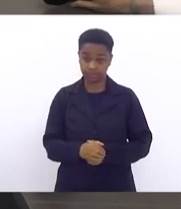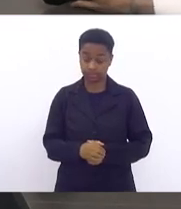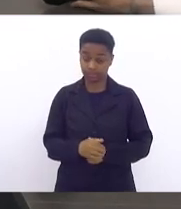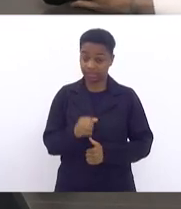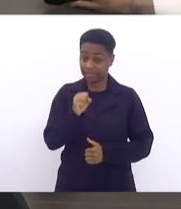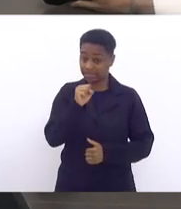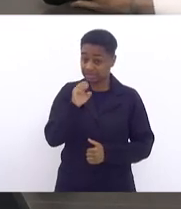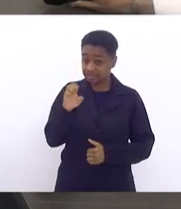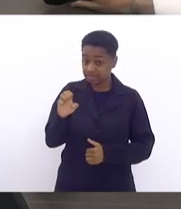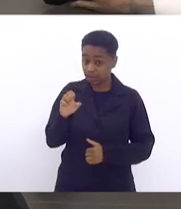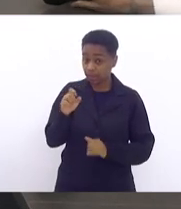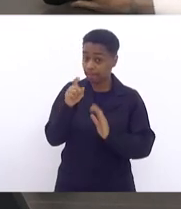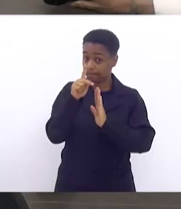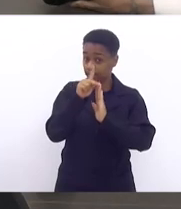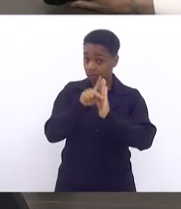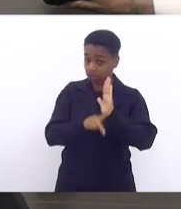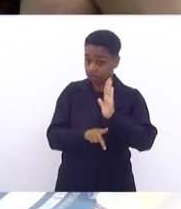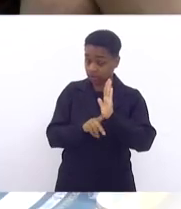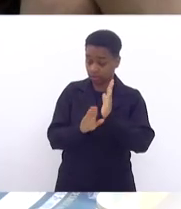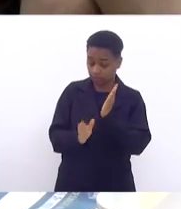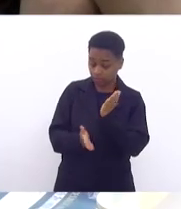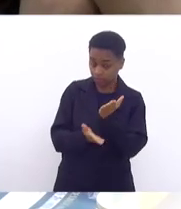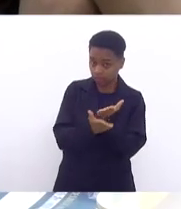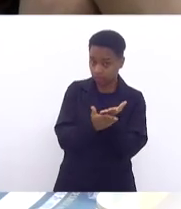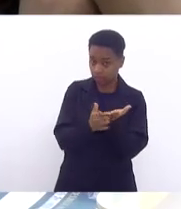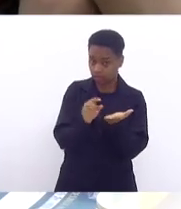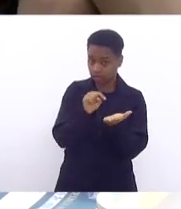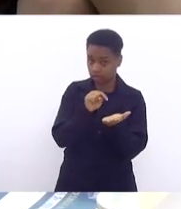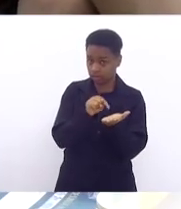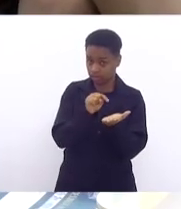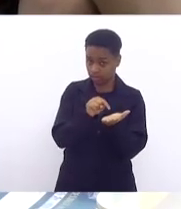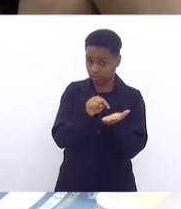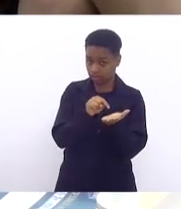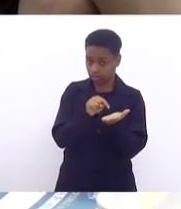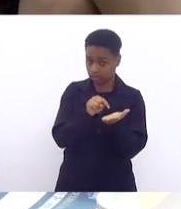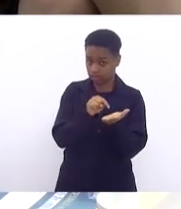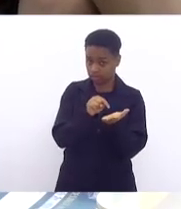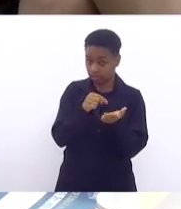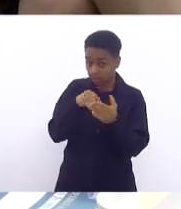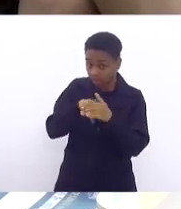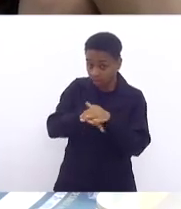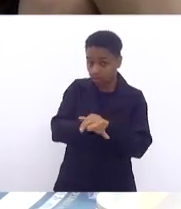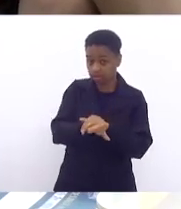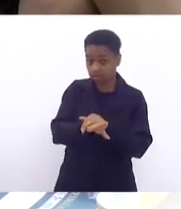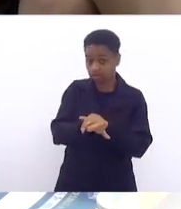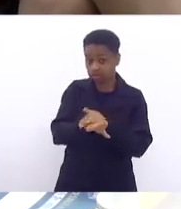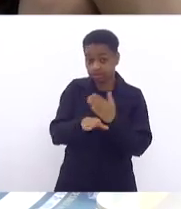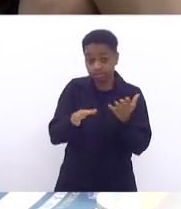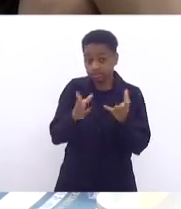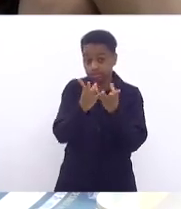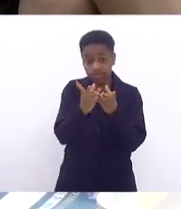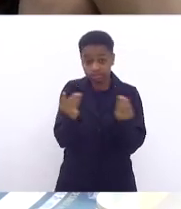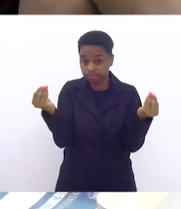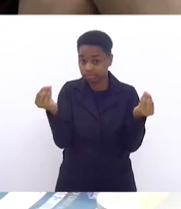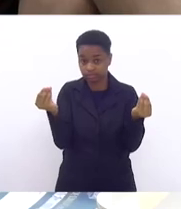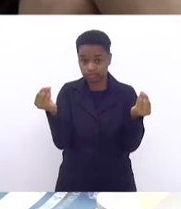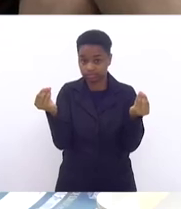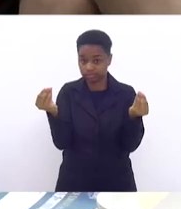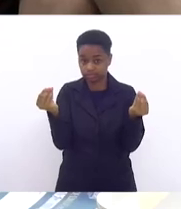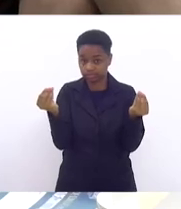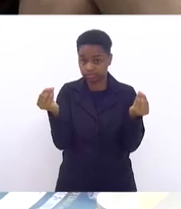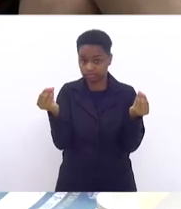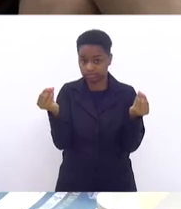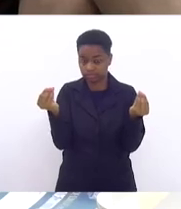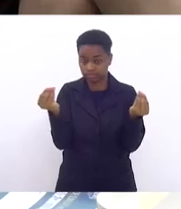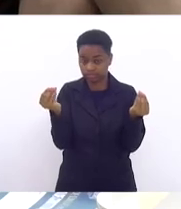Se o projeto pelo qual ele foi anexado foi a arquivo, ele não existe mais. Perfeito.